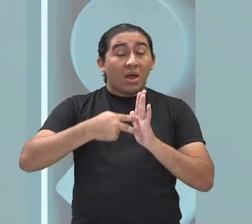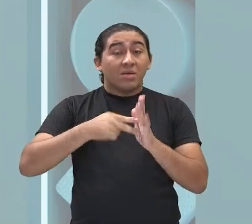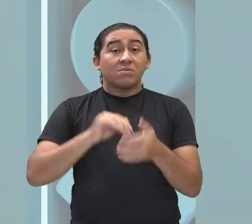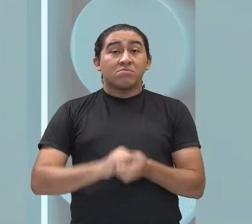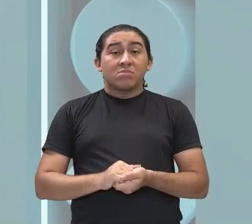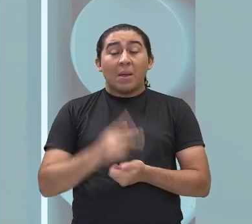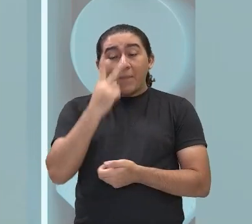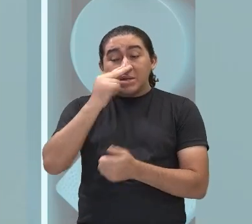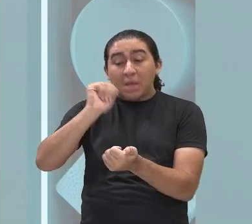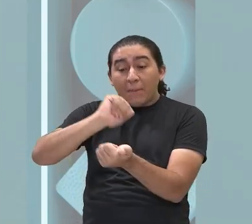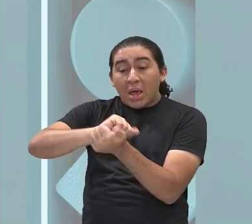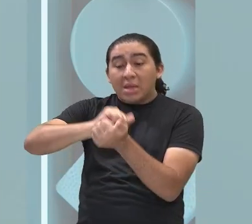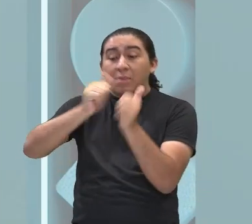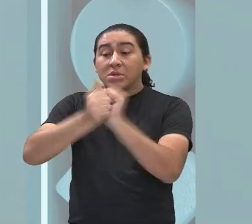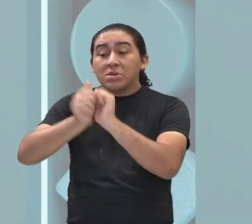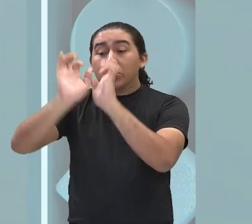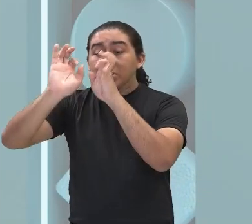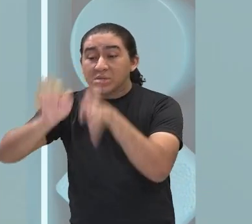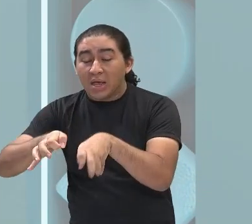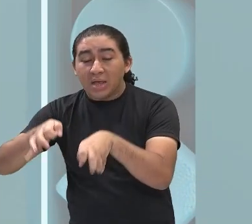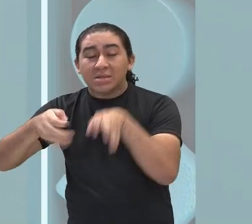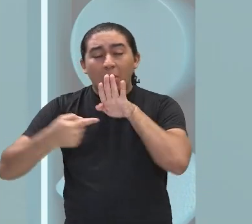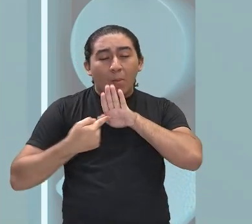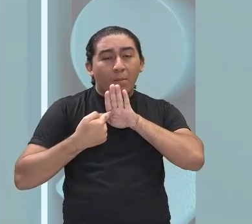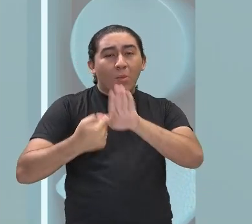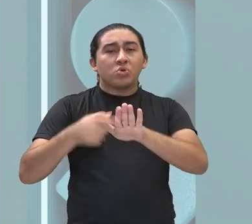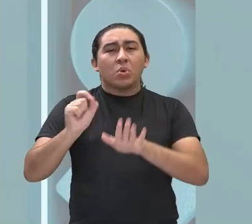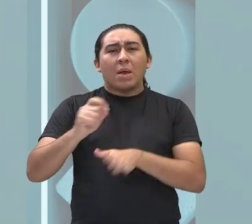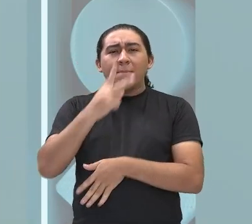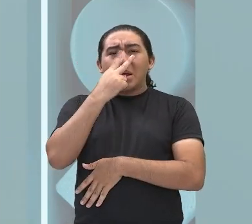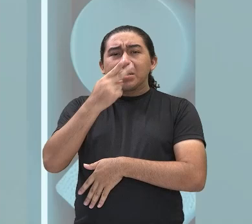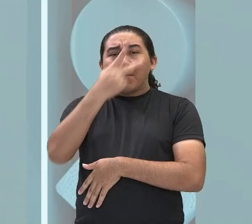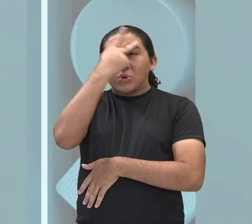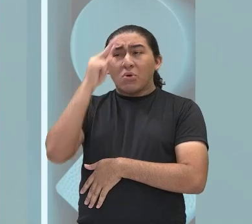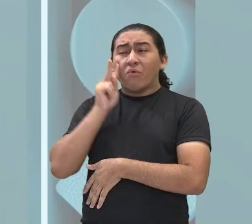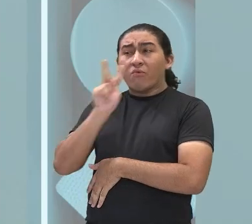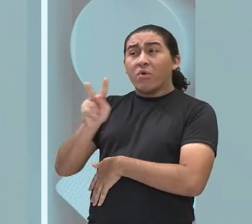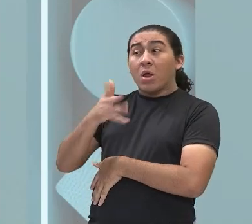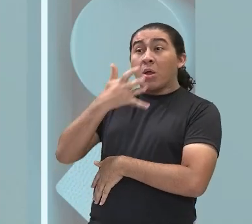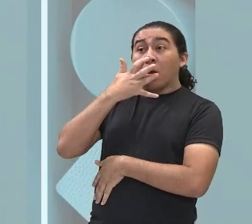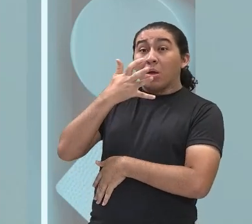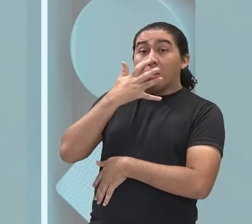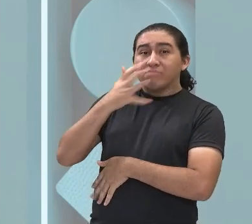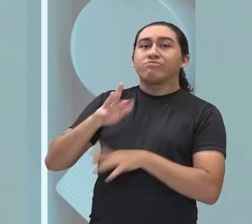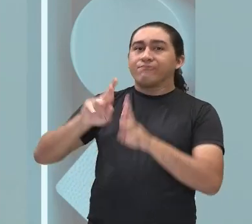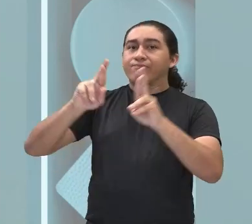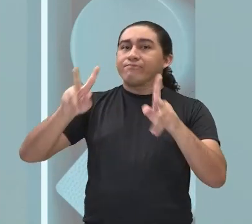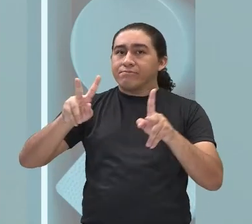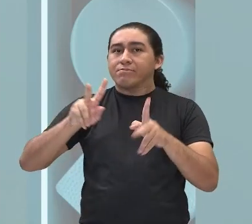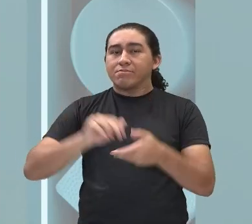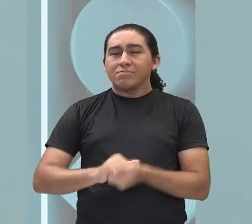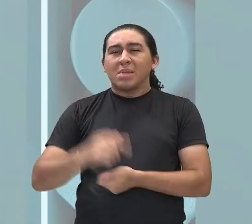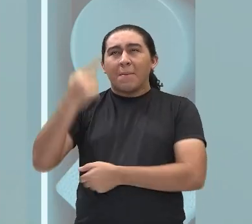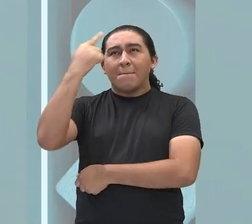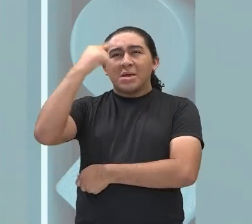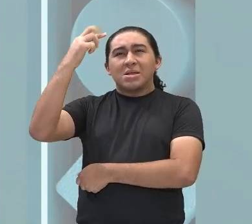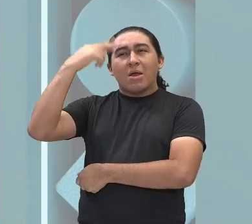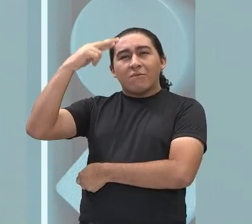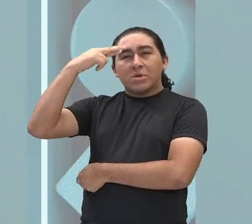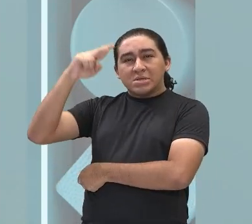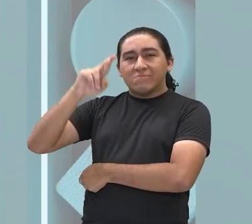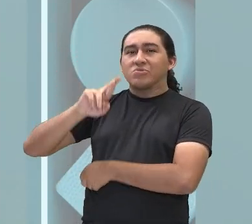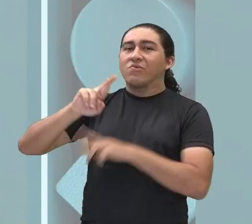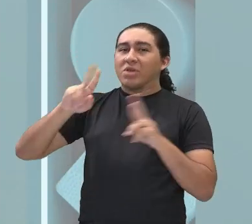para trazer exatamente aquele choque, te tirando da zona de conforto, fazendo você pensar, ter aquele olhar